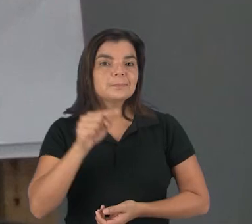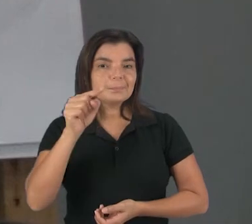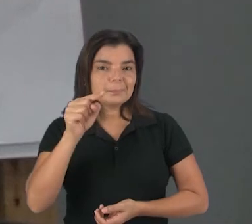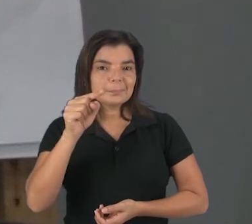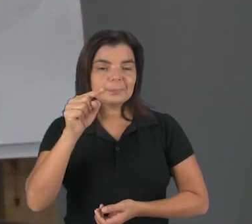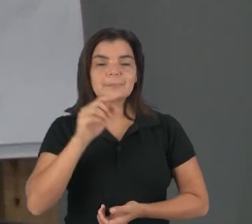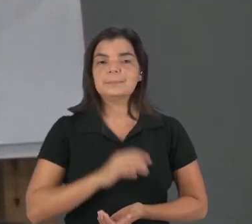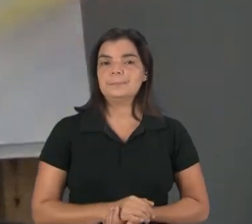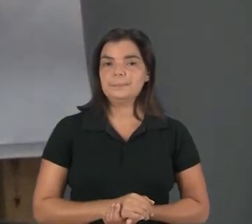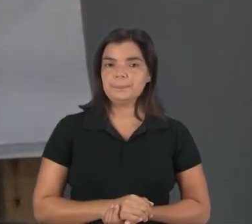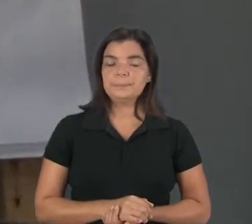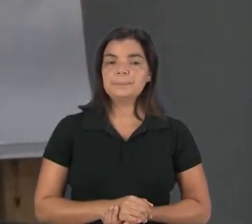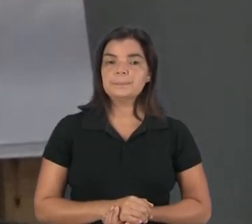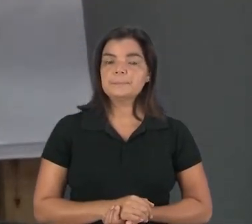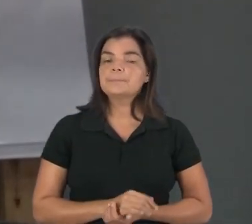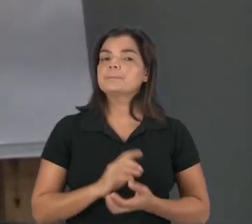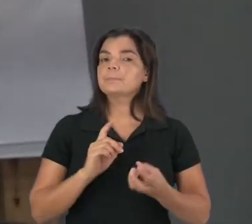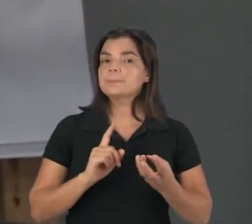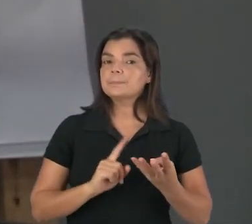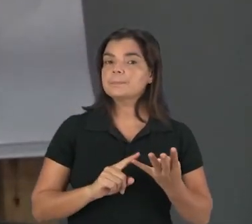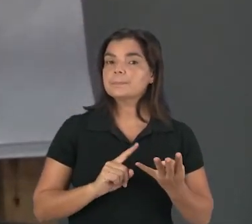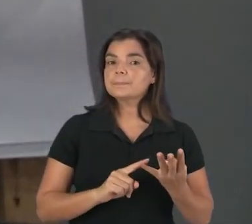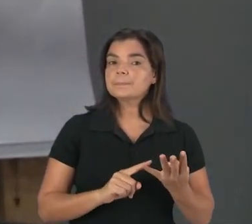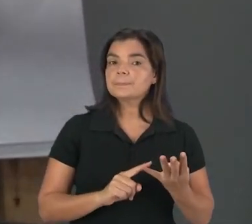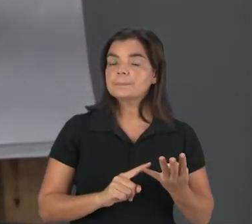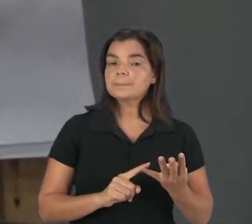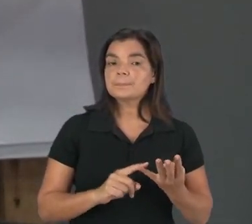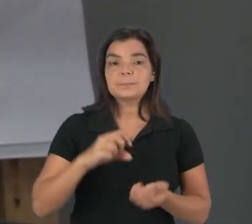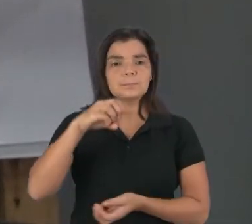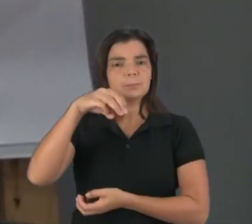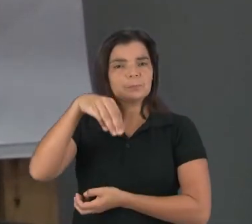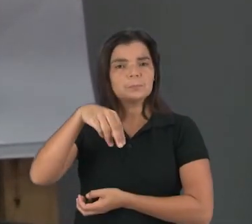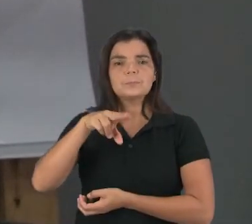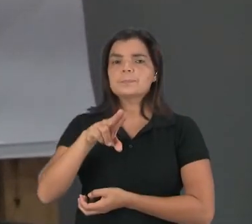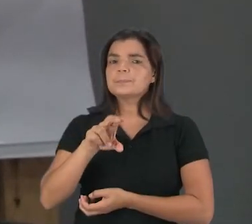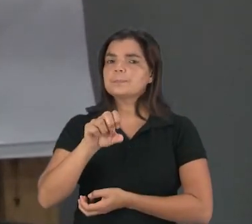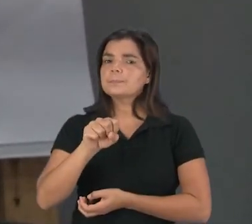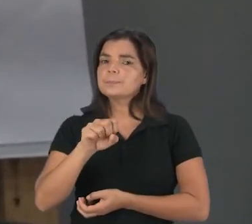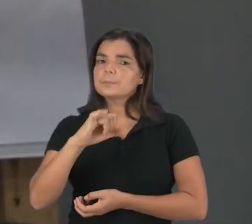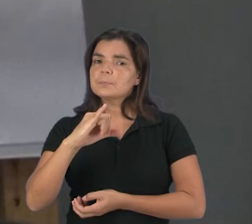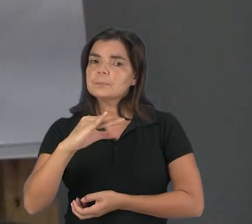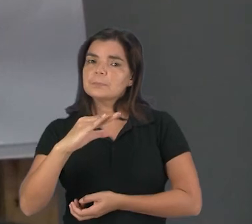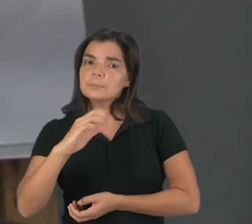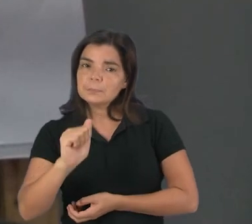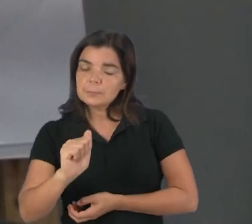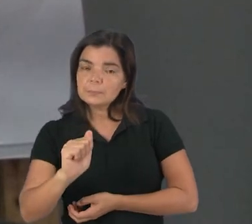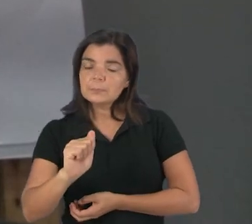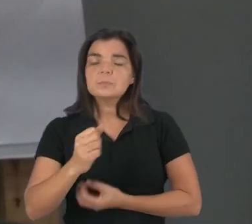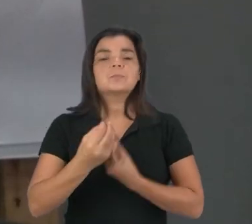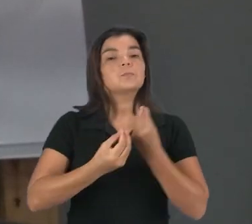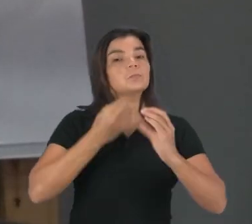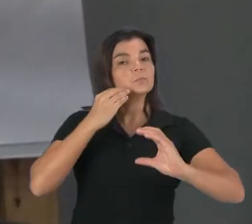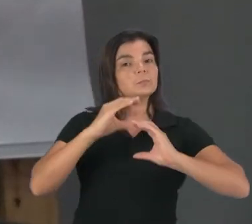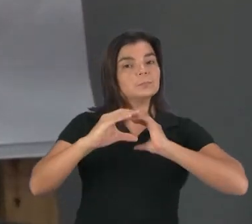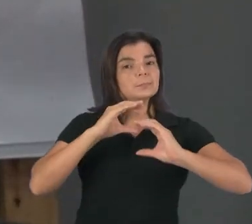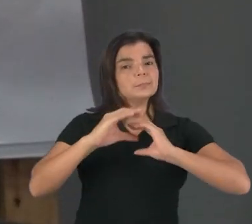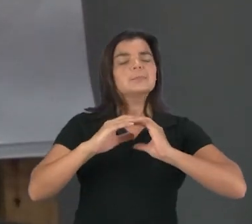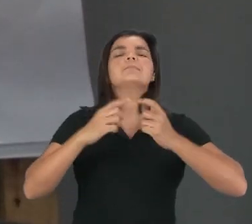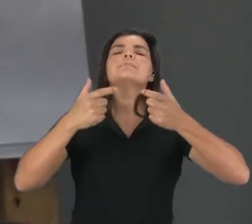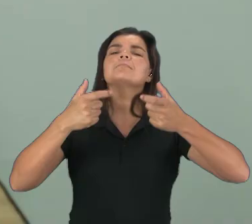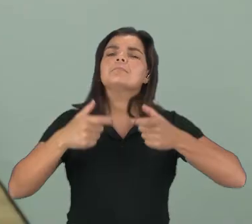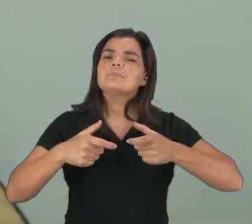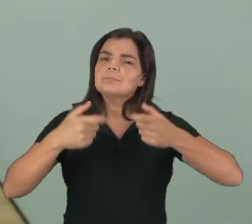no pé. Vamos seguir. Música. Para que essa palavra se torne música,